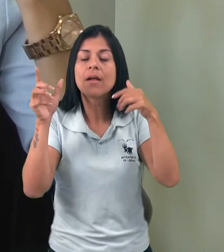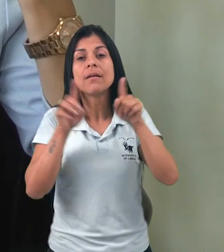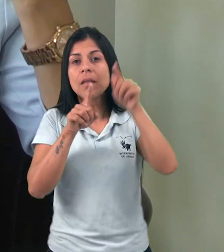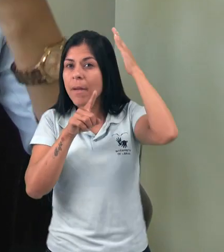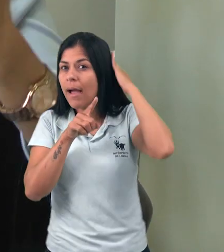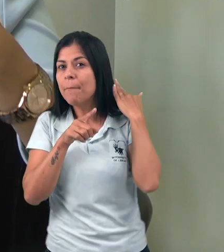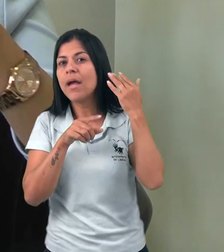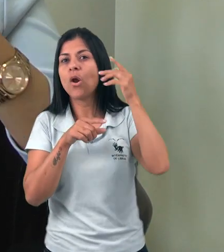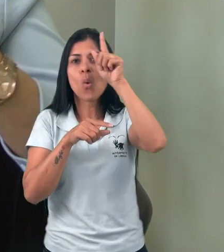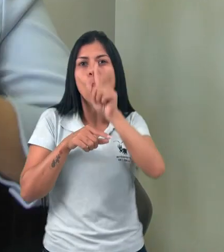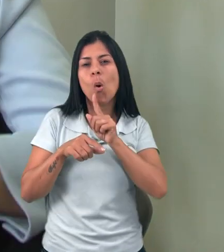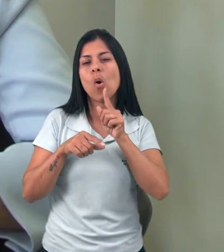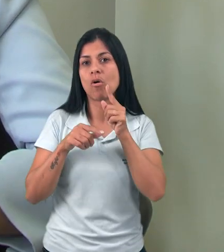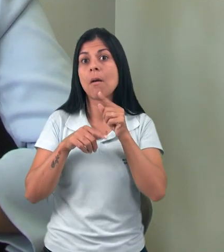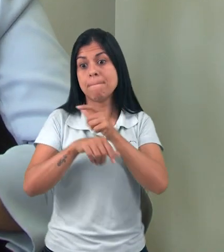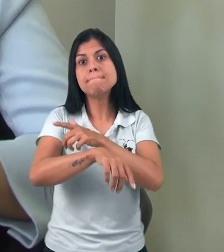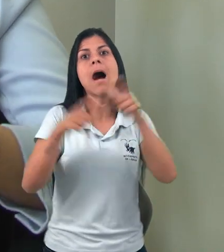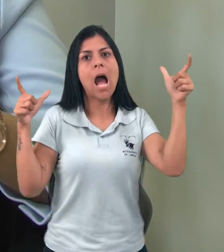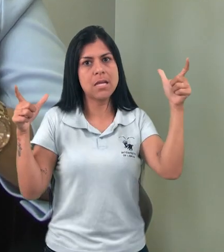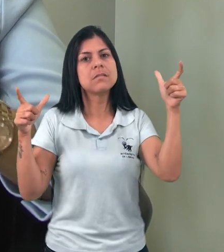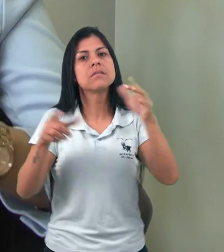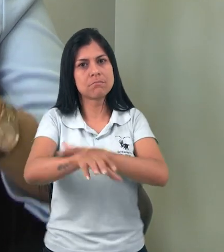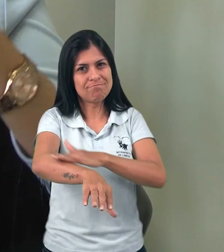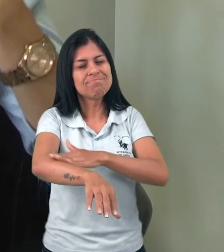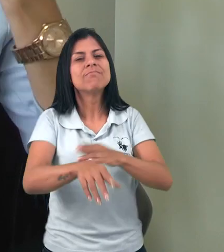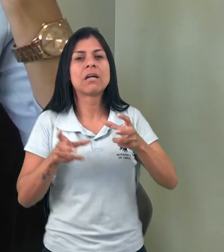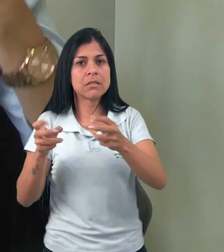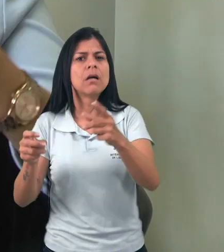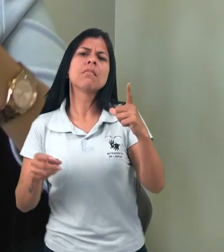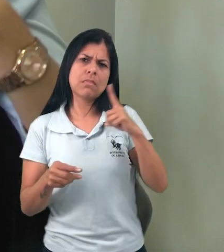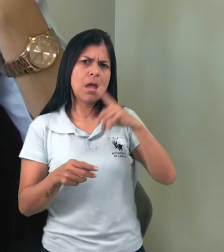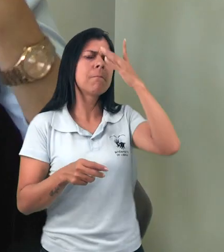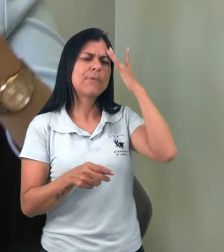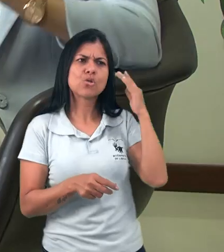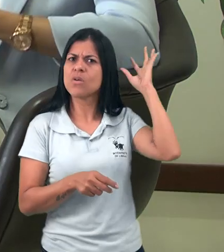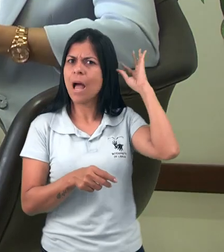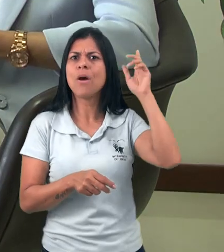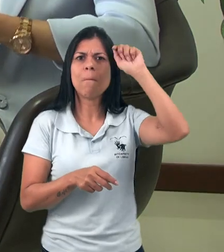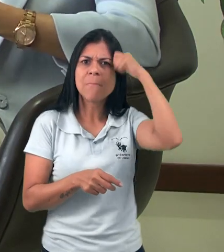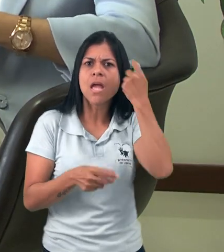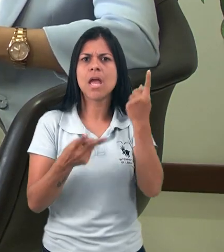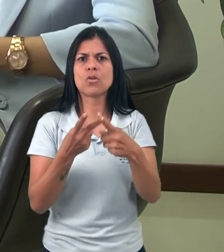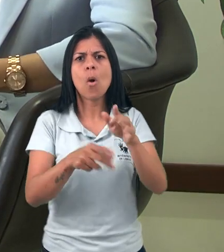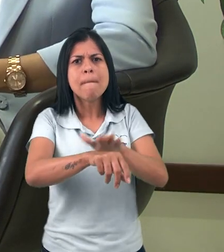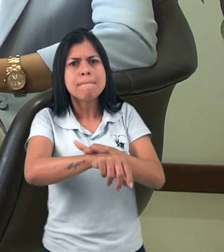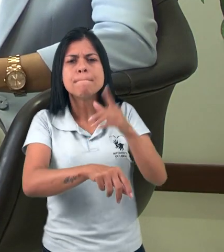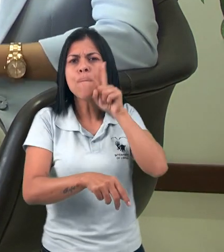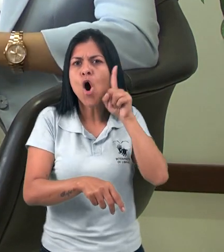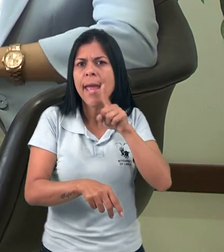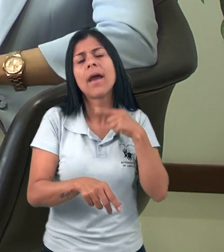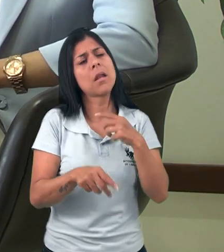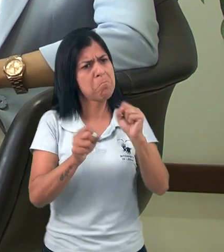louros, o ruivo. No entanto, pessoas com cabelo preto ou pessoas morenas não estão